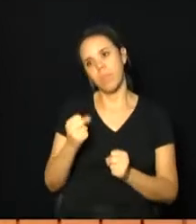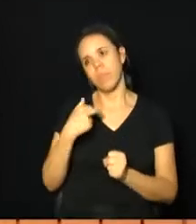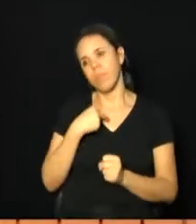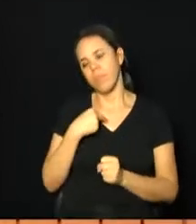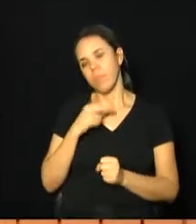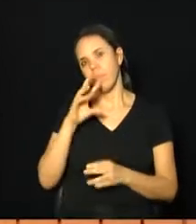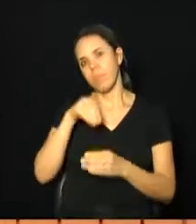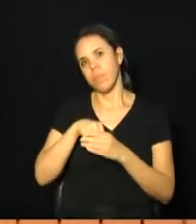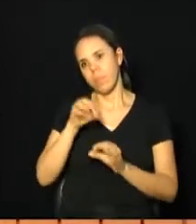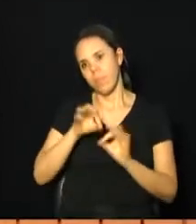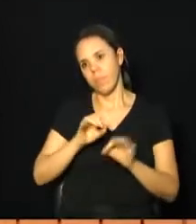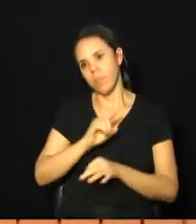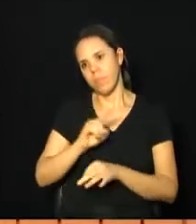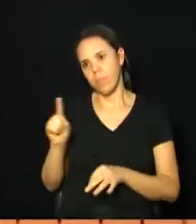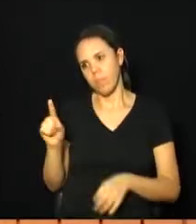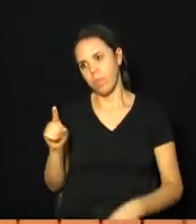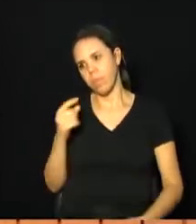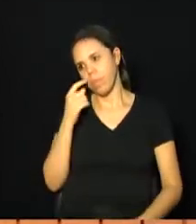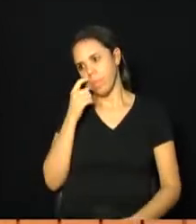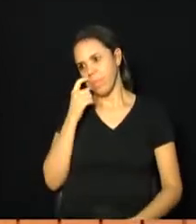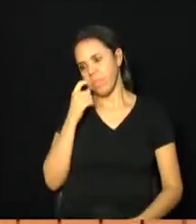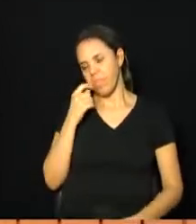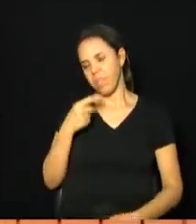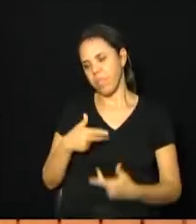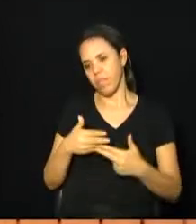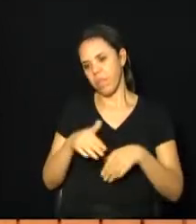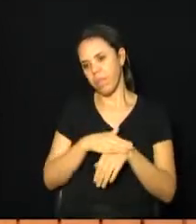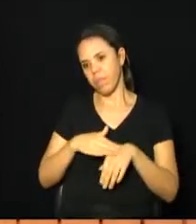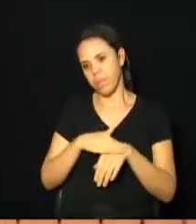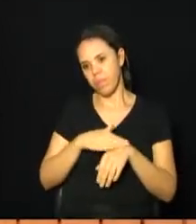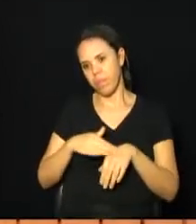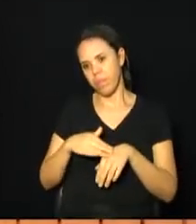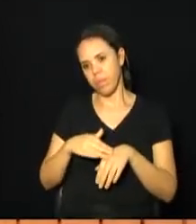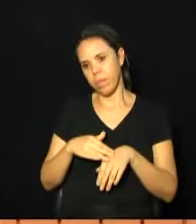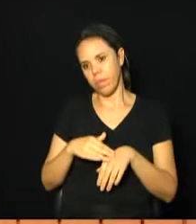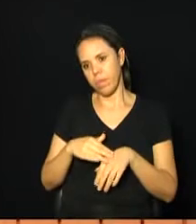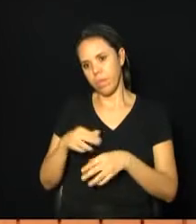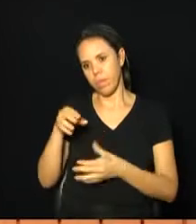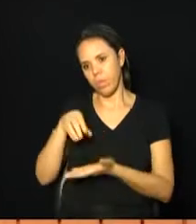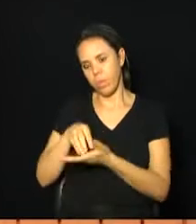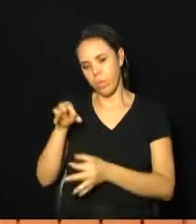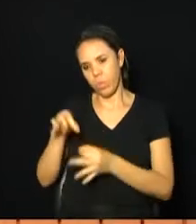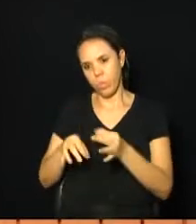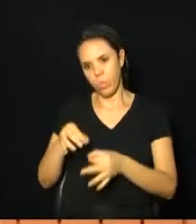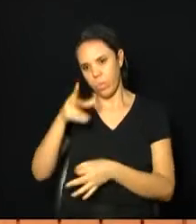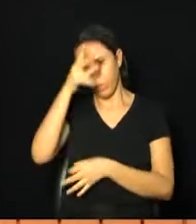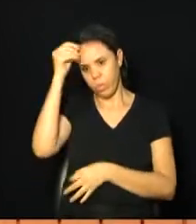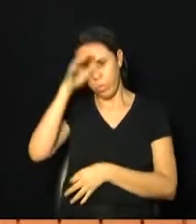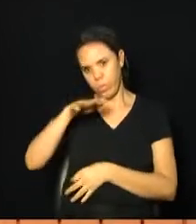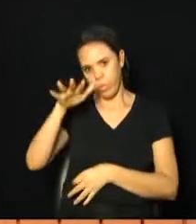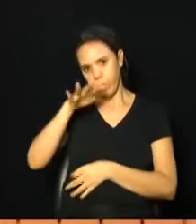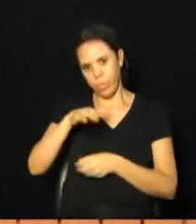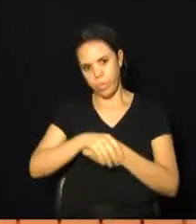pode, está dentro do plano, não está. E uma das coisas a gente conversou com o próprio jurídico da prefeitura na questão dos loteamentos,